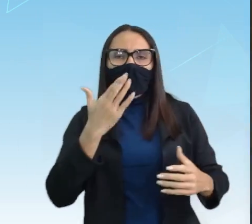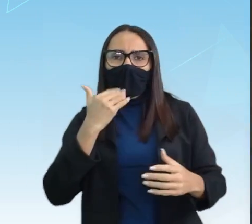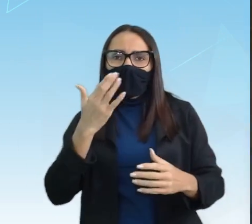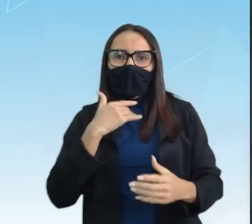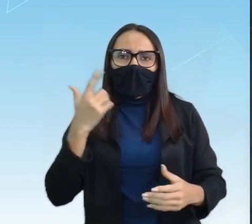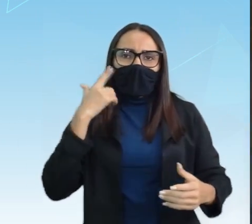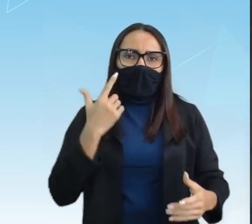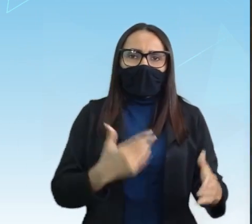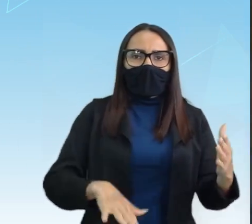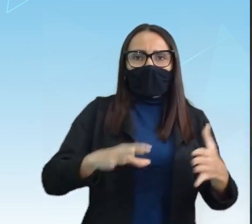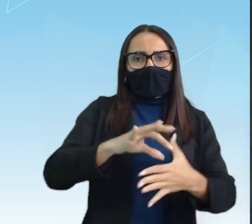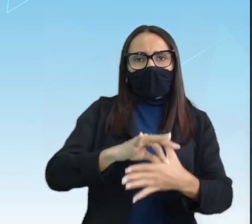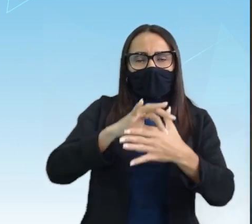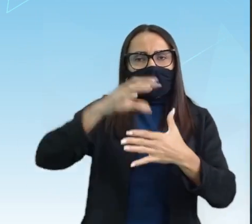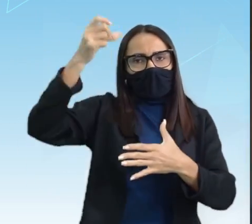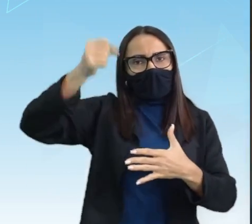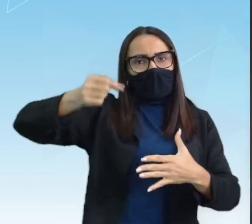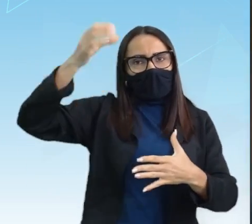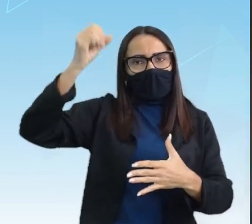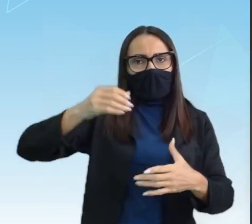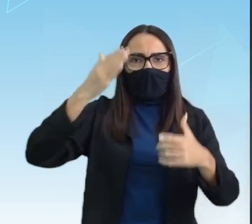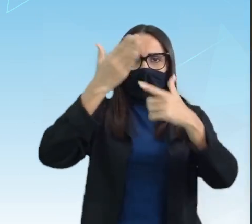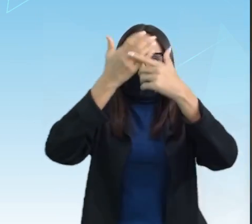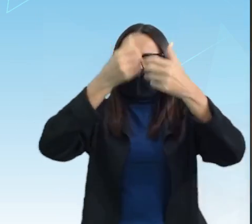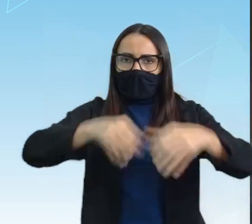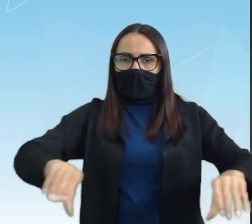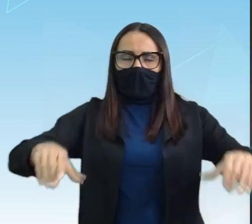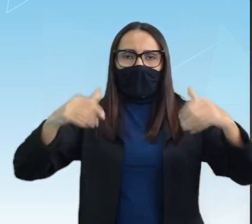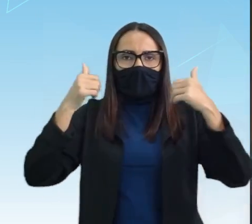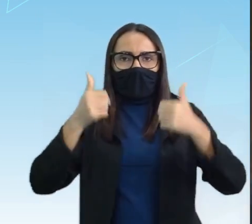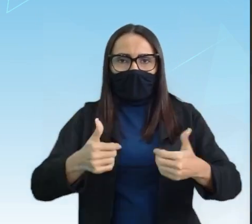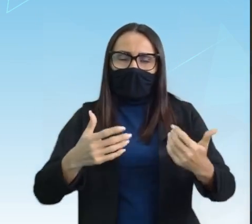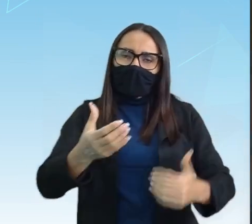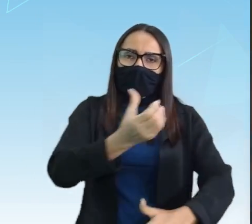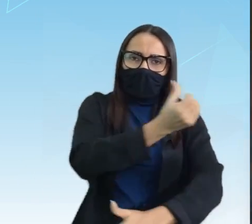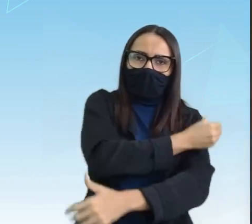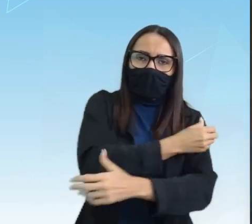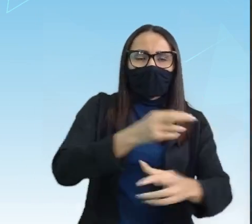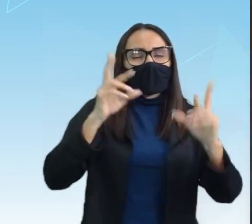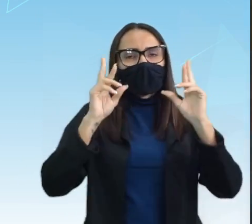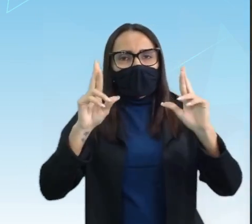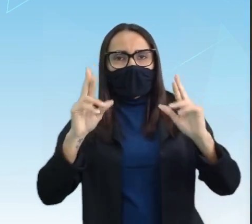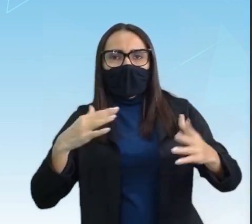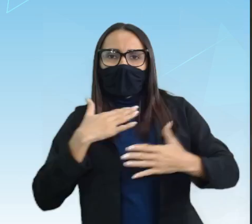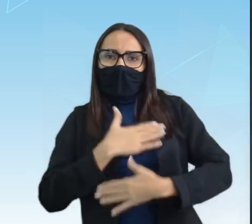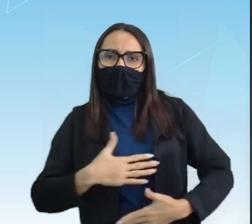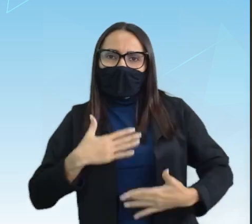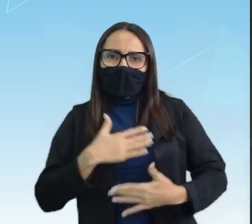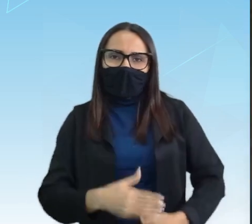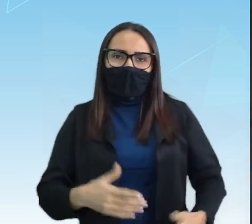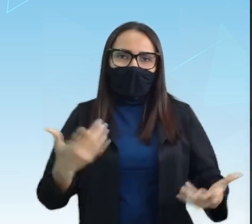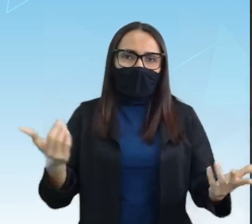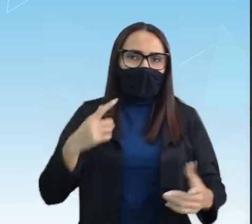nossa carne, nosso leite, nossos ovos. Pronto. Sexto ano. Espero que vocês tenham gostado. Te